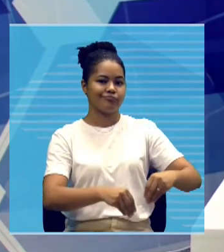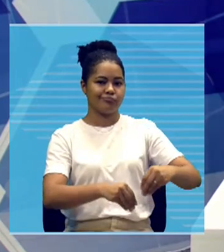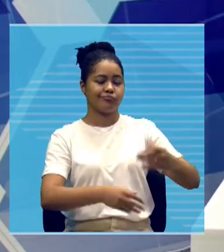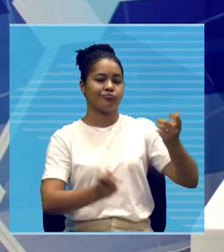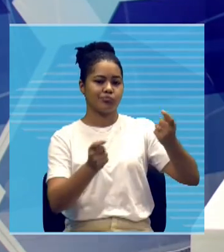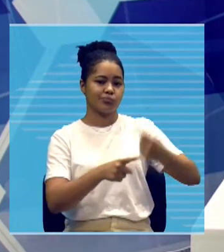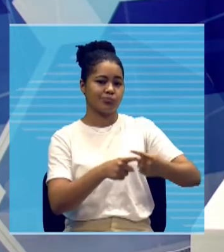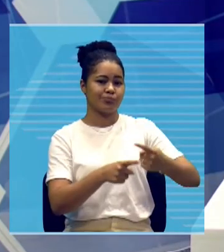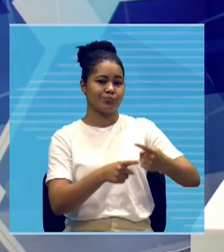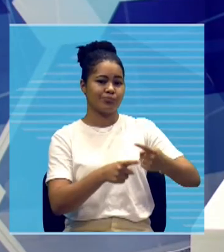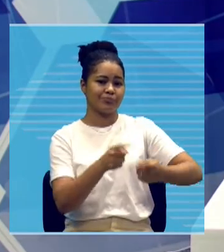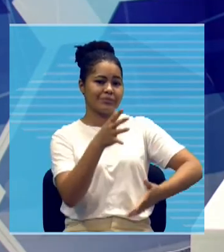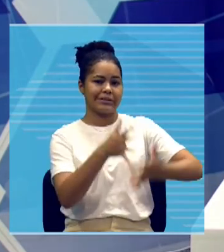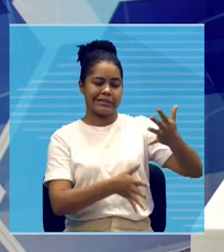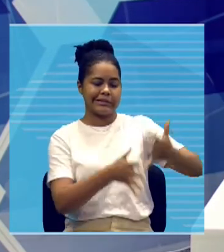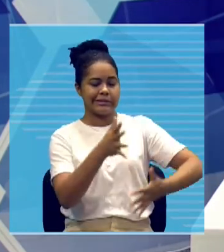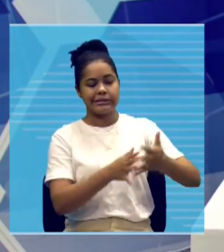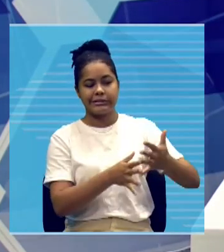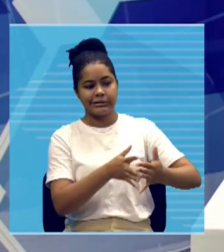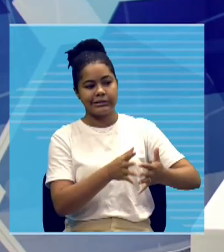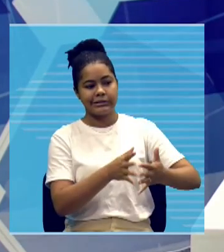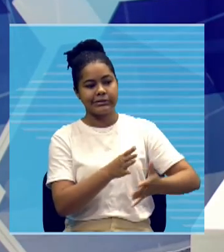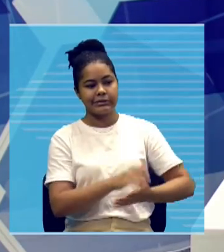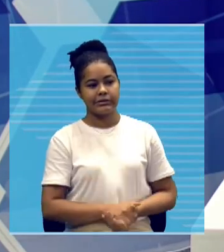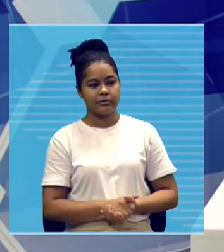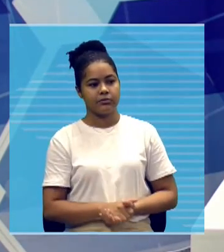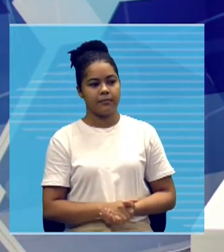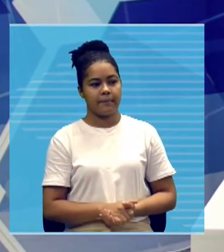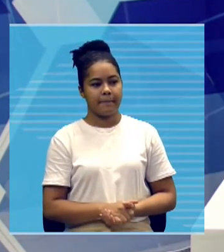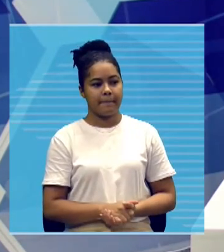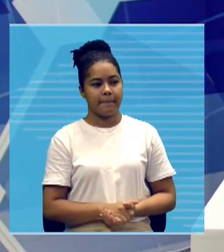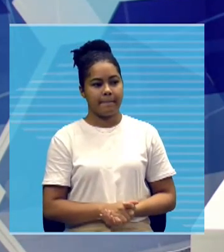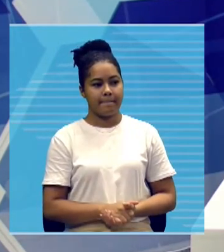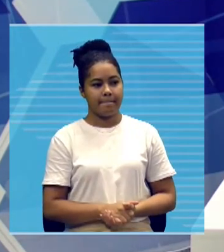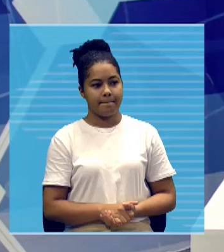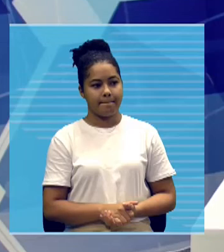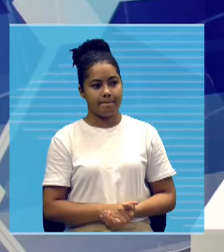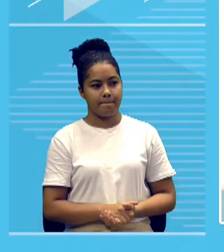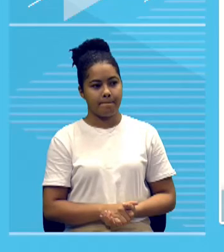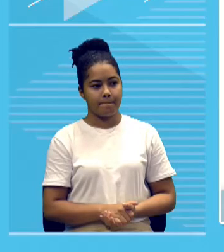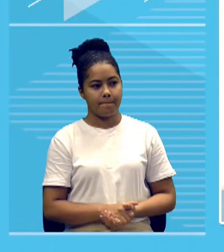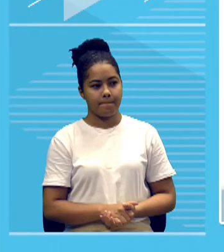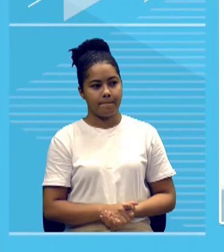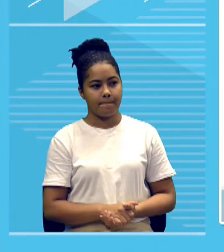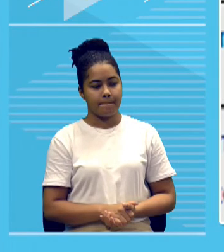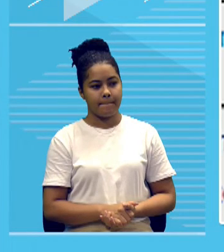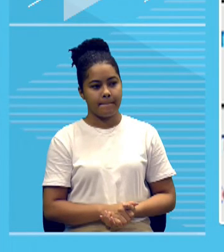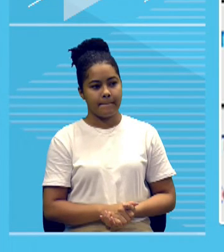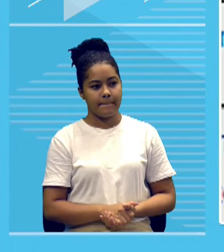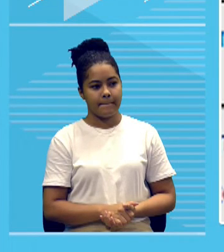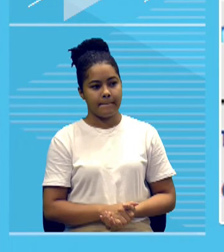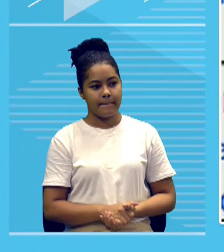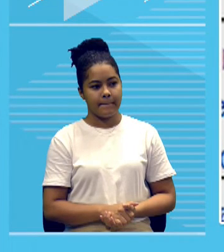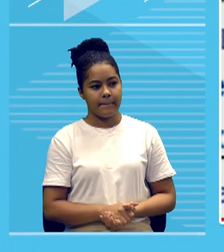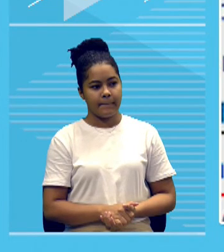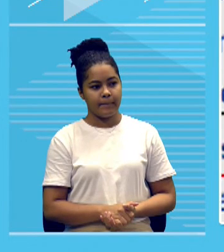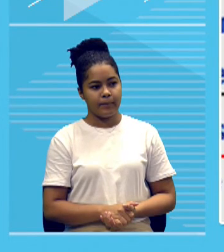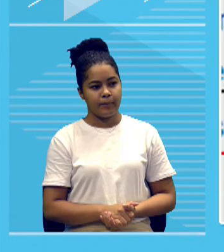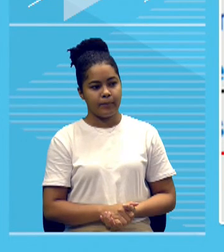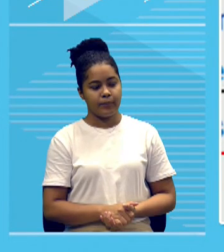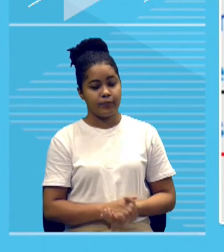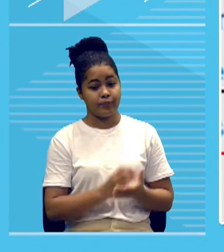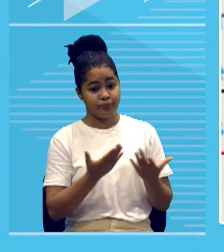o que o barco né filhinhos ela achei meu amigo magnata G1 eu